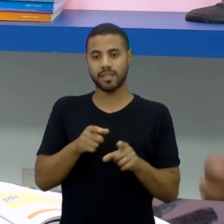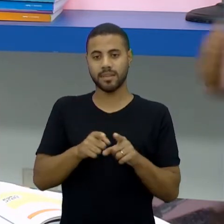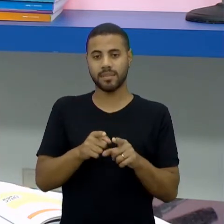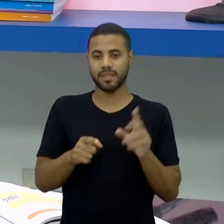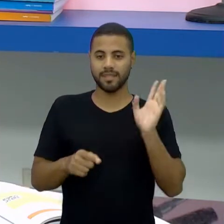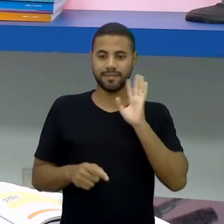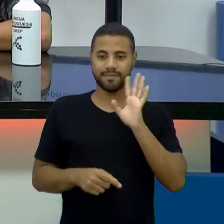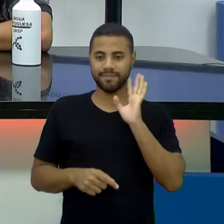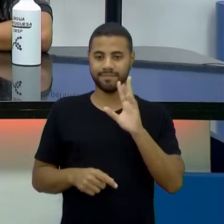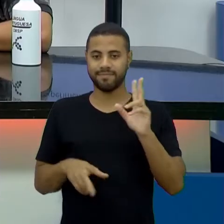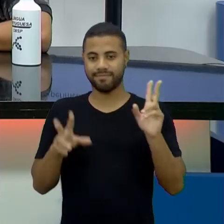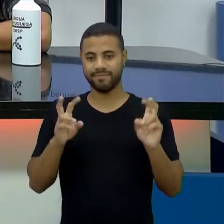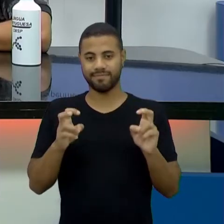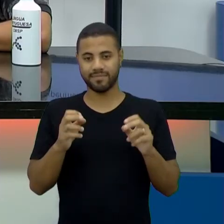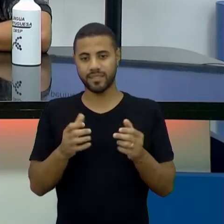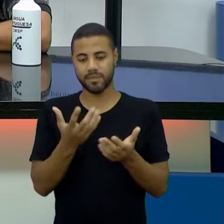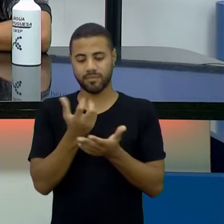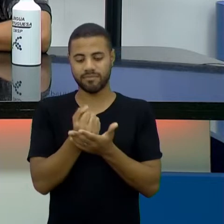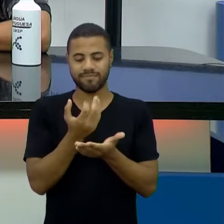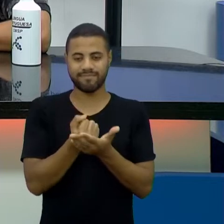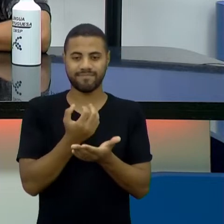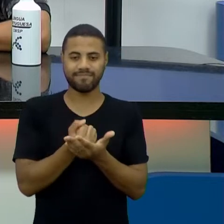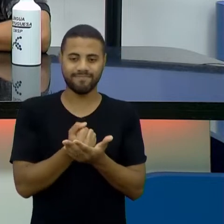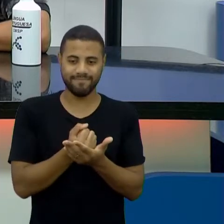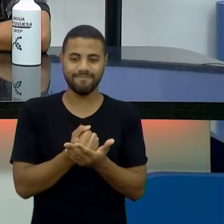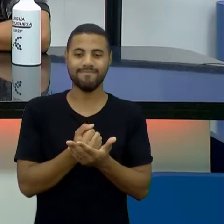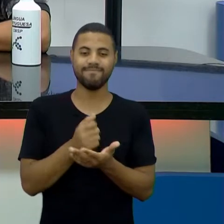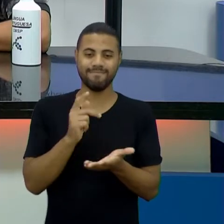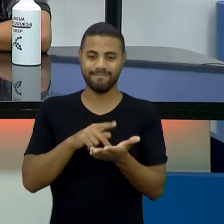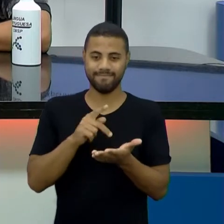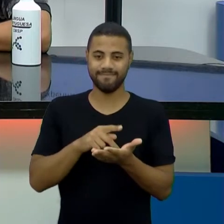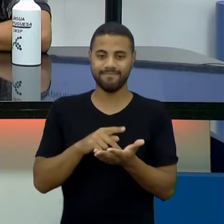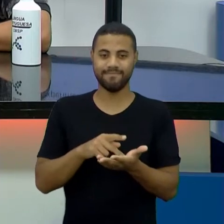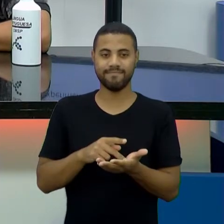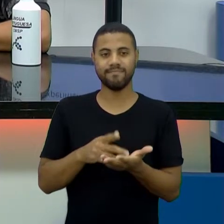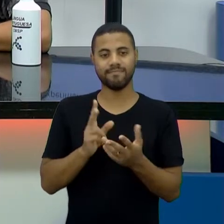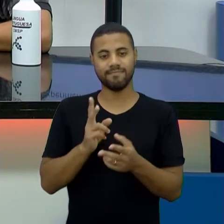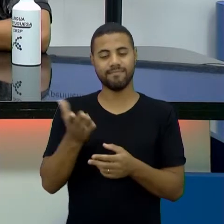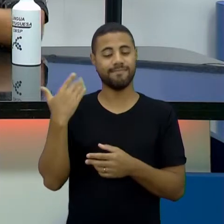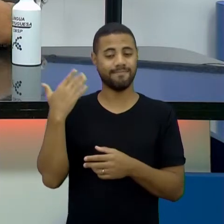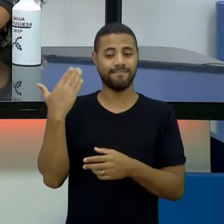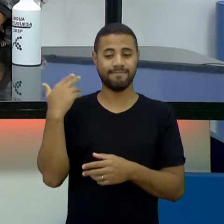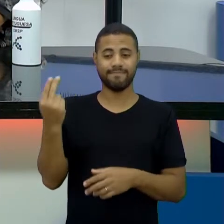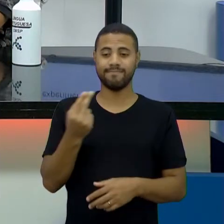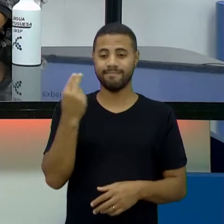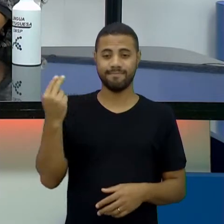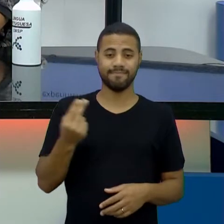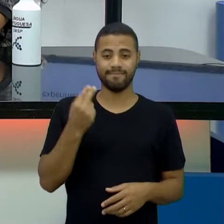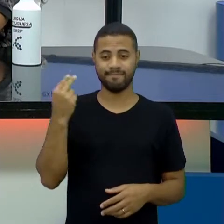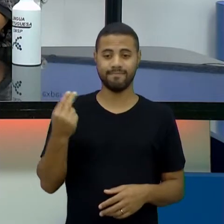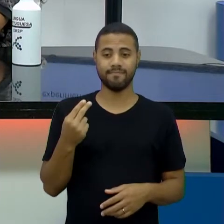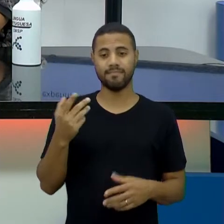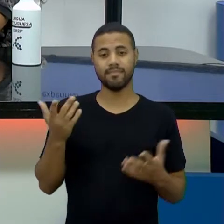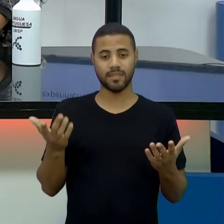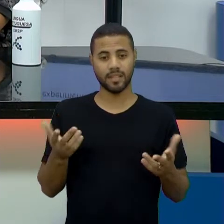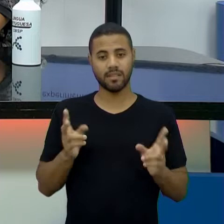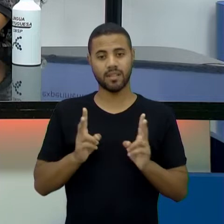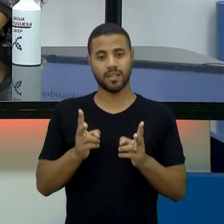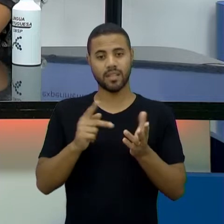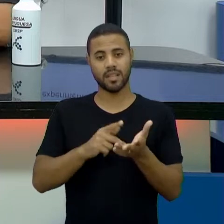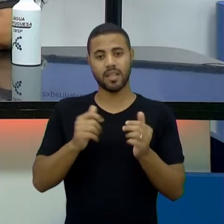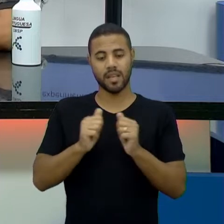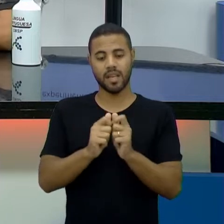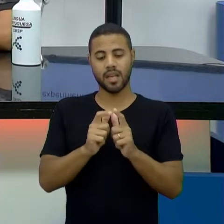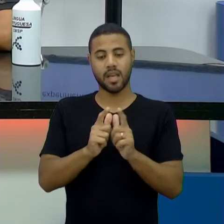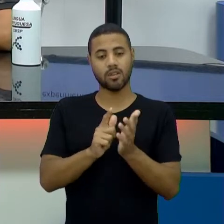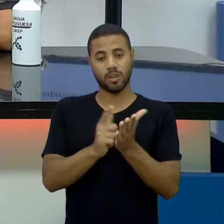então aí atrás da gente. O nosso gravadorzinho ali, os tá nossos sempre ali, objetos, né? Um gravador que foi muito usado, né, e não tem como falar de jornalismo sem um